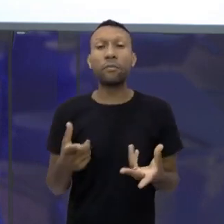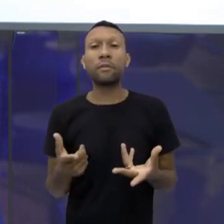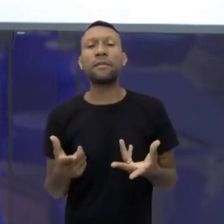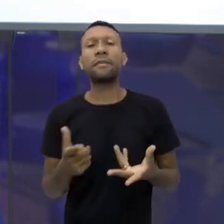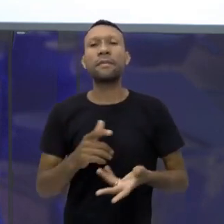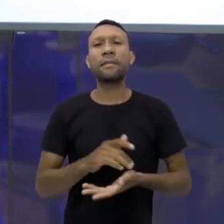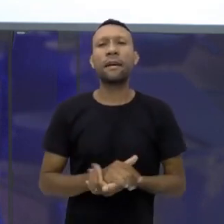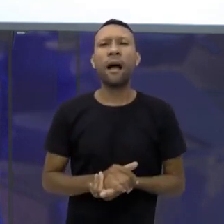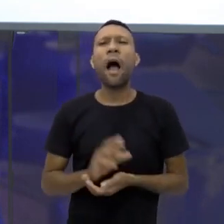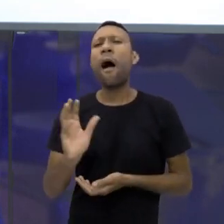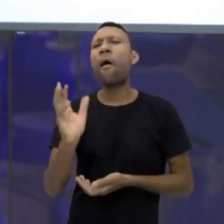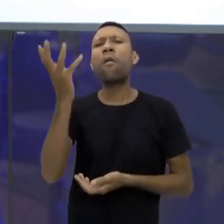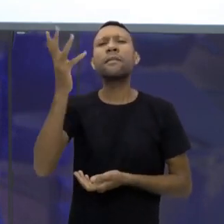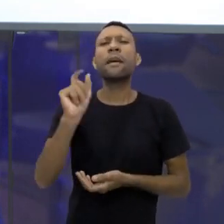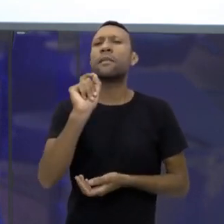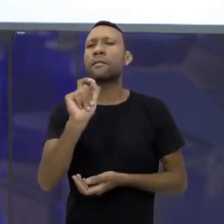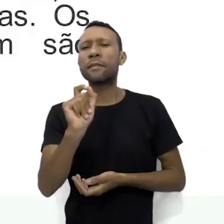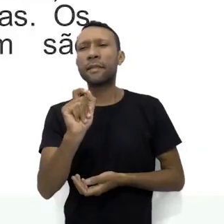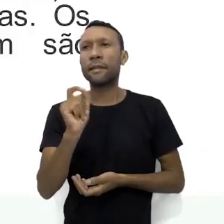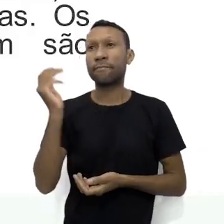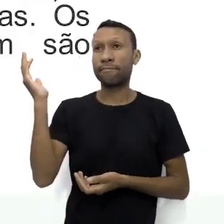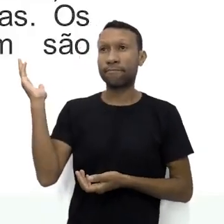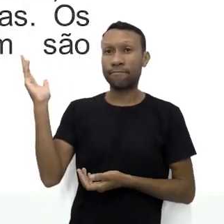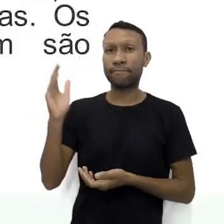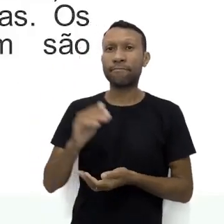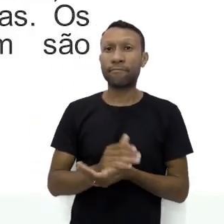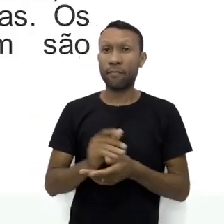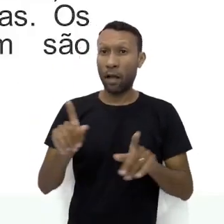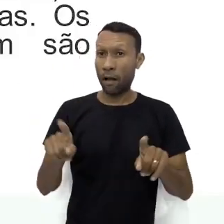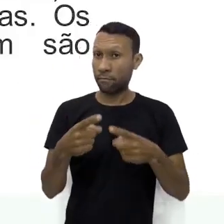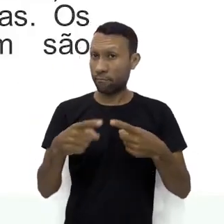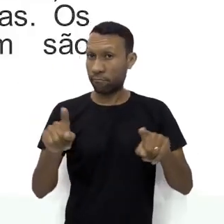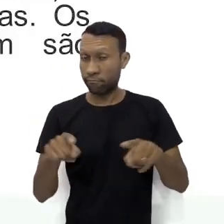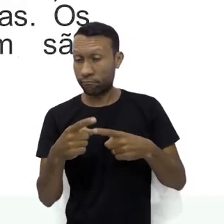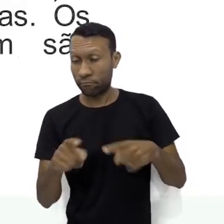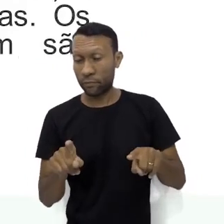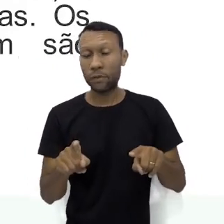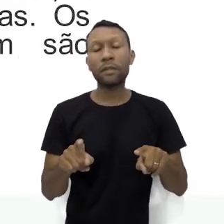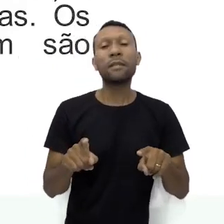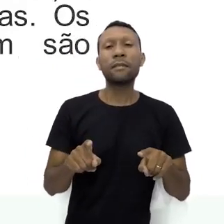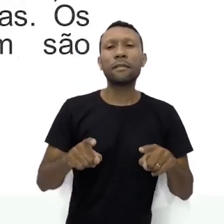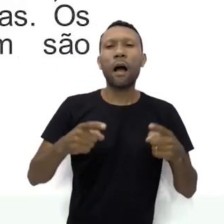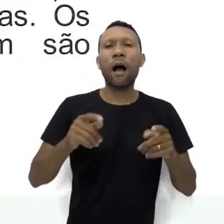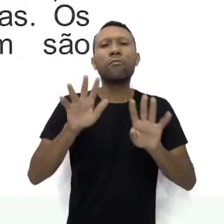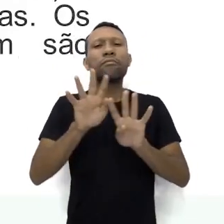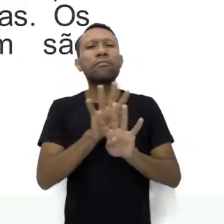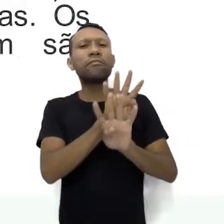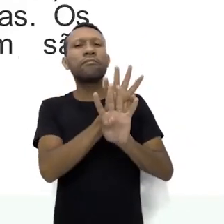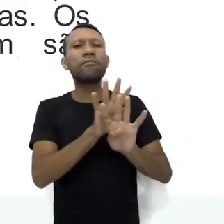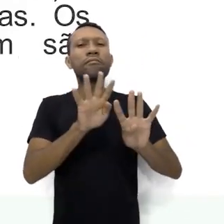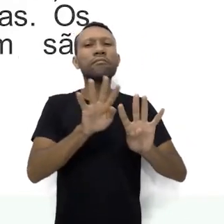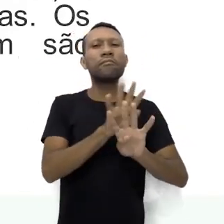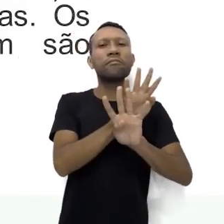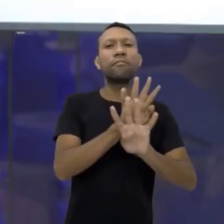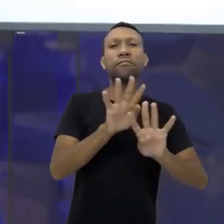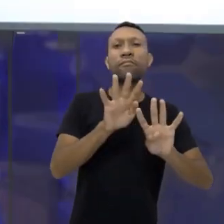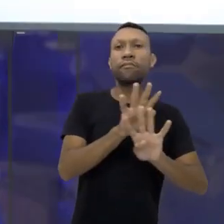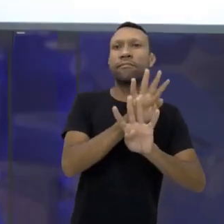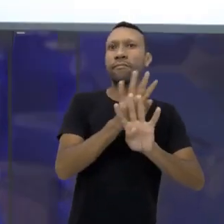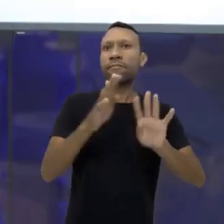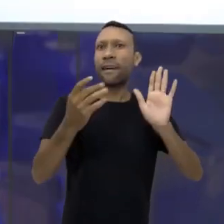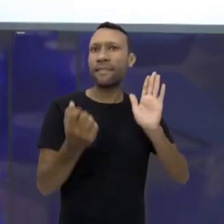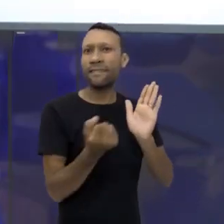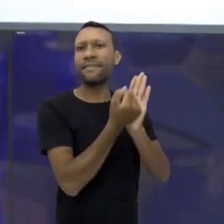classicismo. O que acontece nesse período? A música, o instrumental e as orquestras, elas ganham mais